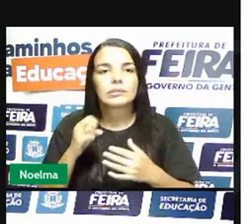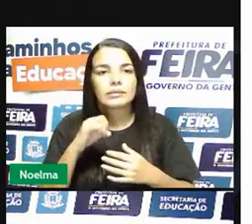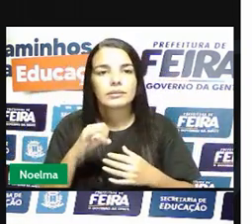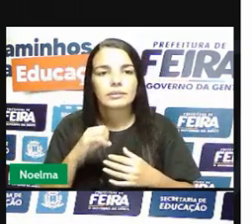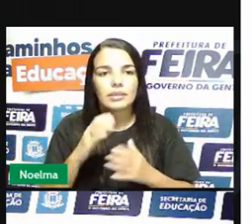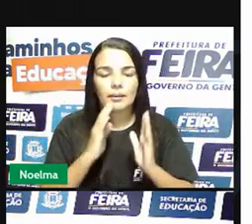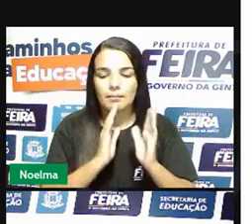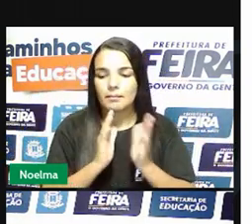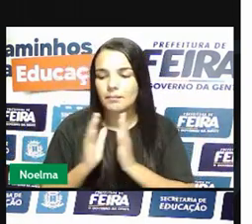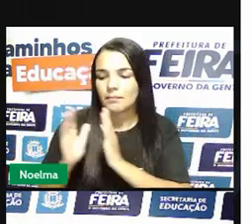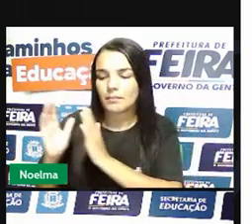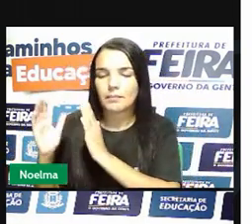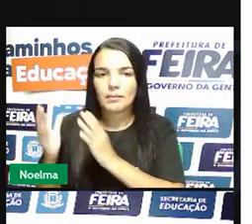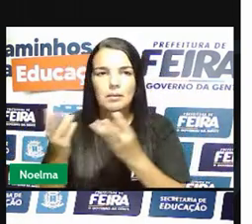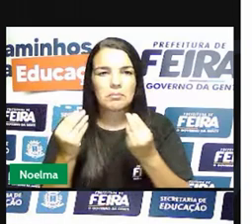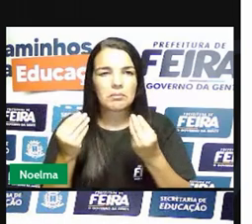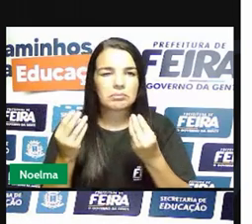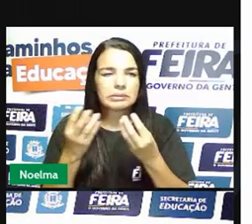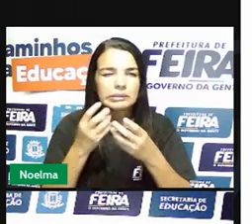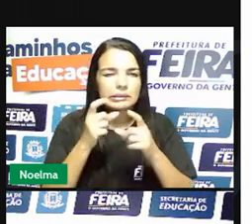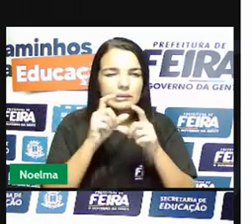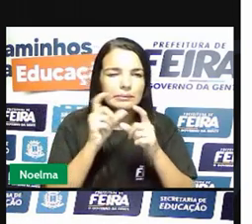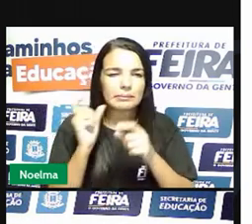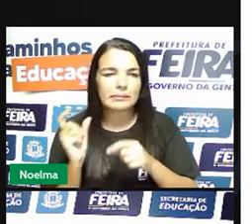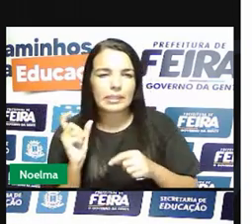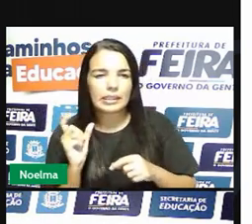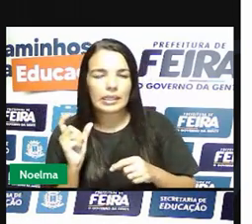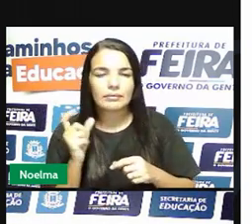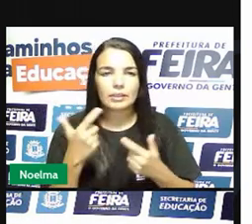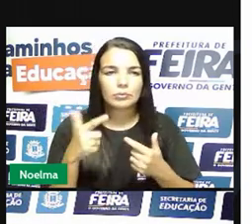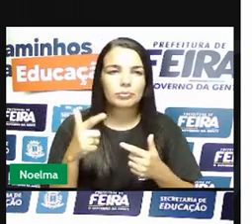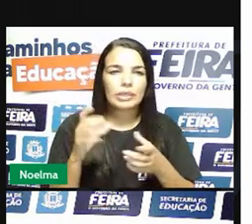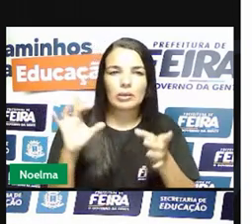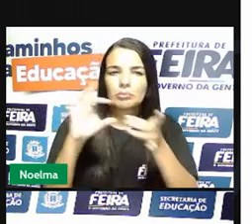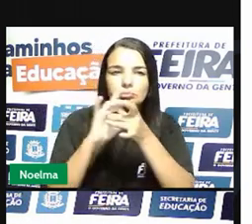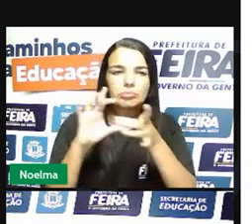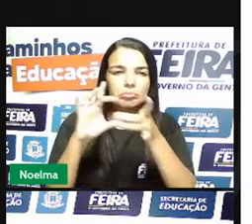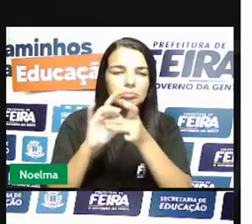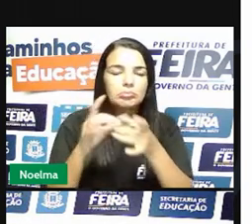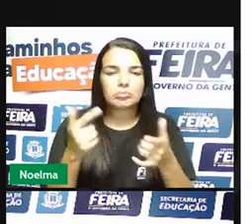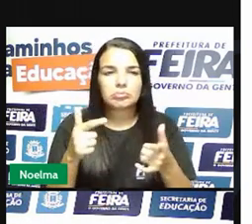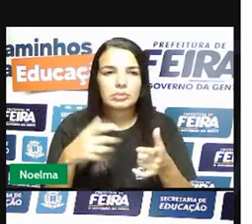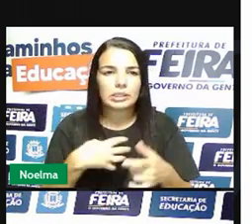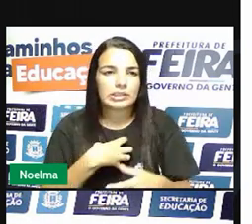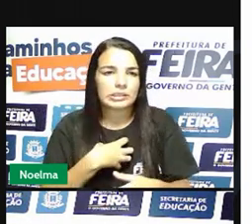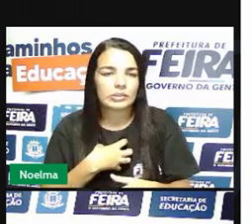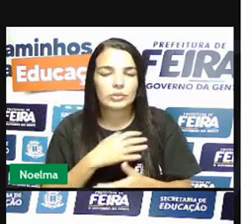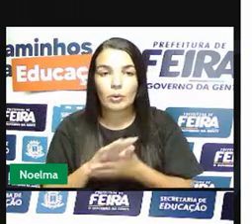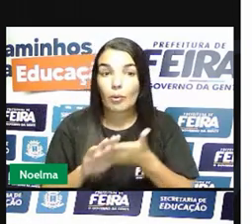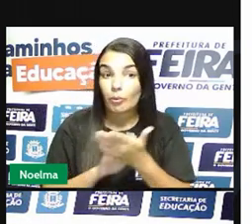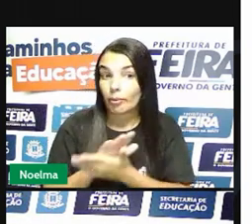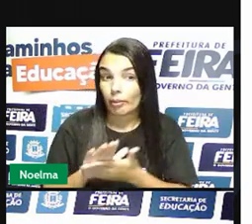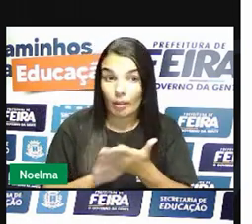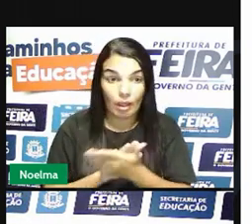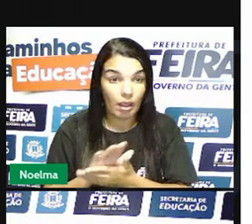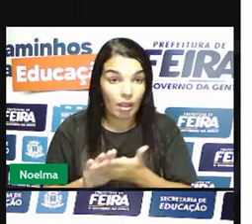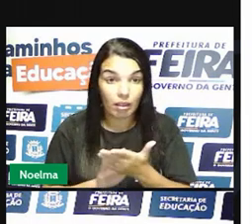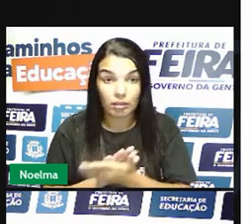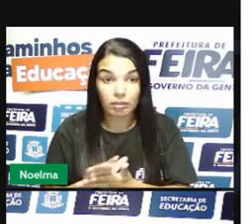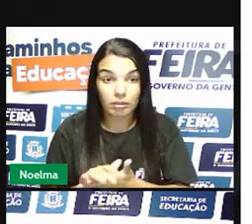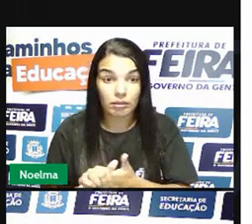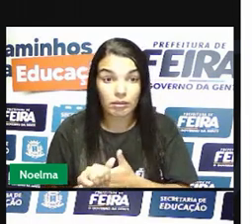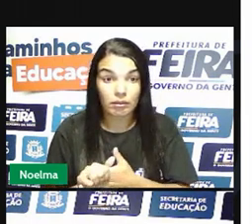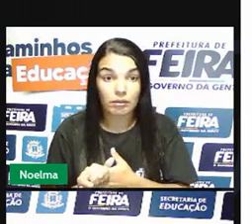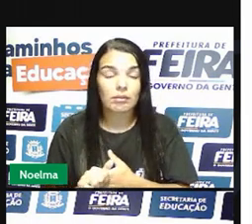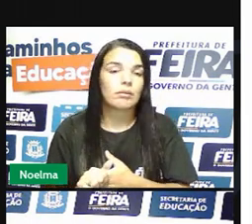frases, amontoados de frases de forma que não tenha conexão nenhuma. Ou então, não